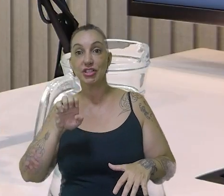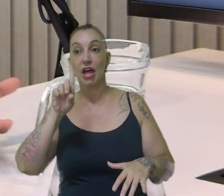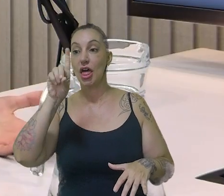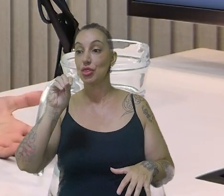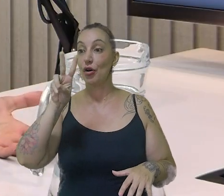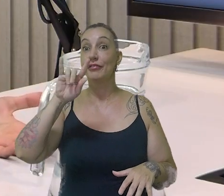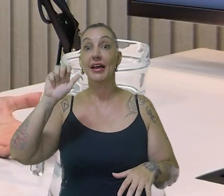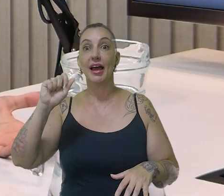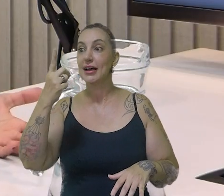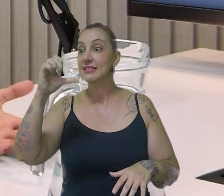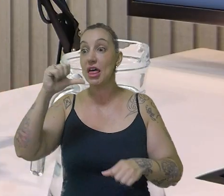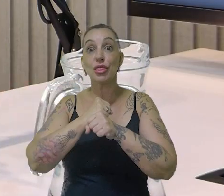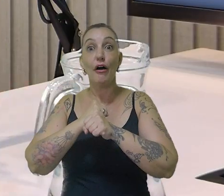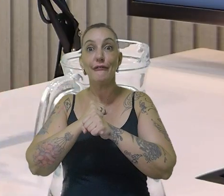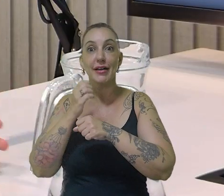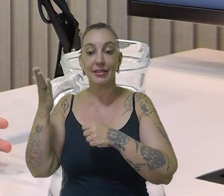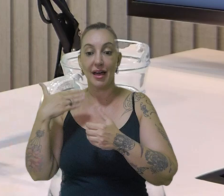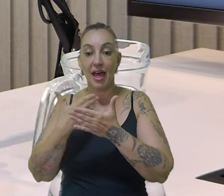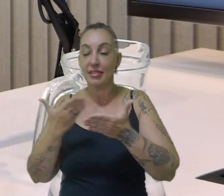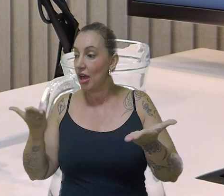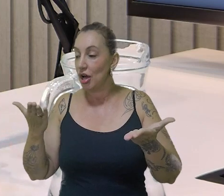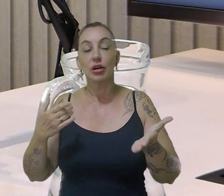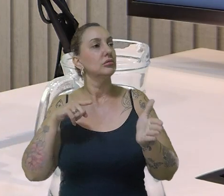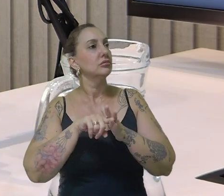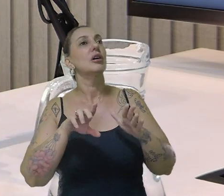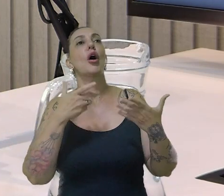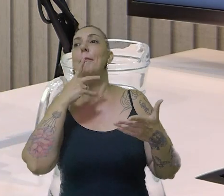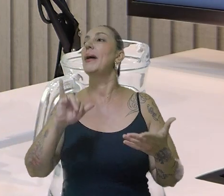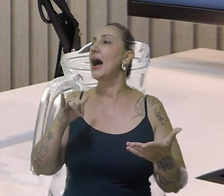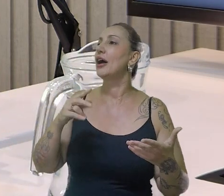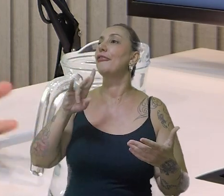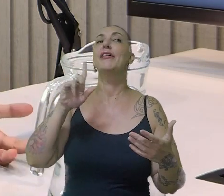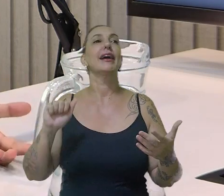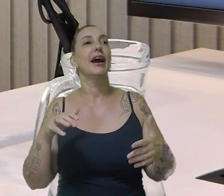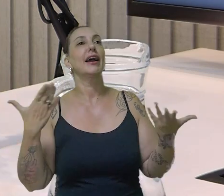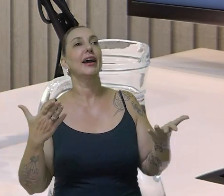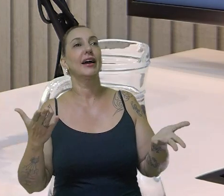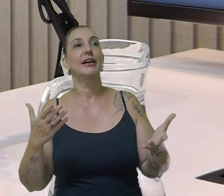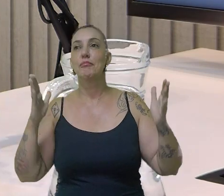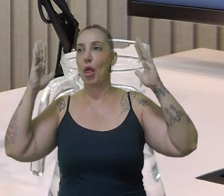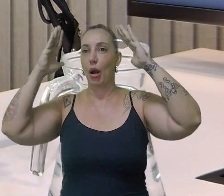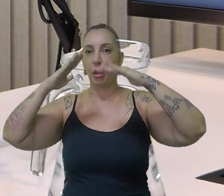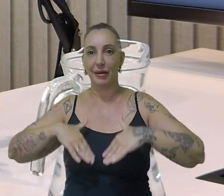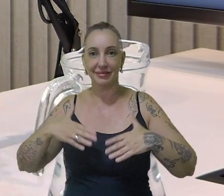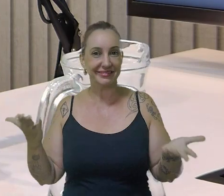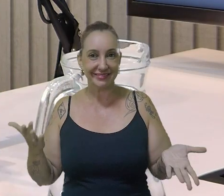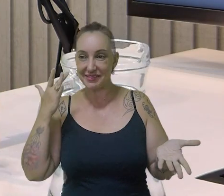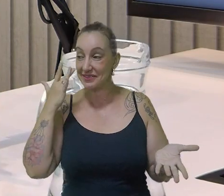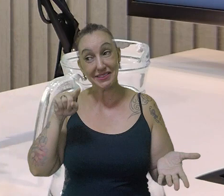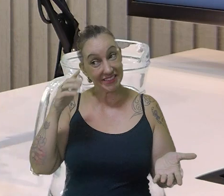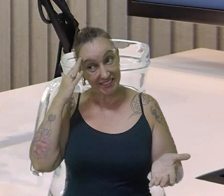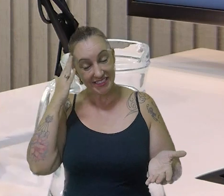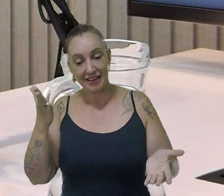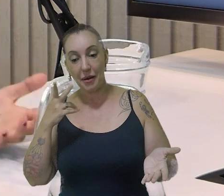assime ficou 19 anos lá e aí até hoje ele todo mundo Olha seu pai e o viga o viga foi demolido tipo não sei se você tá